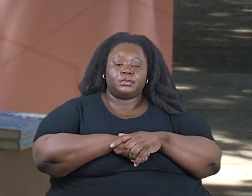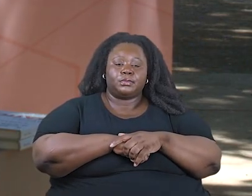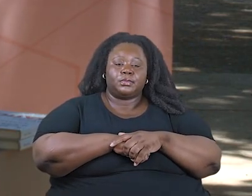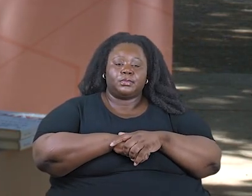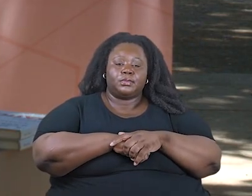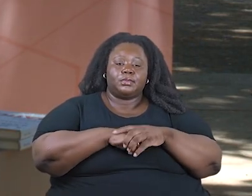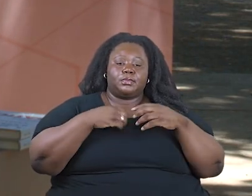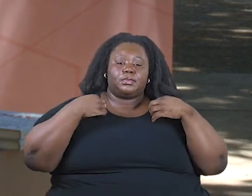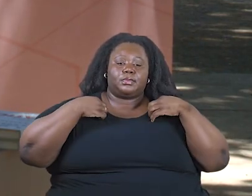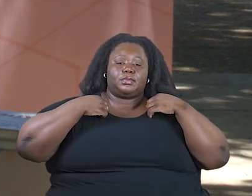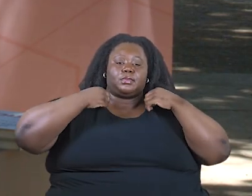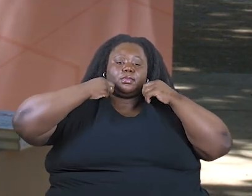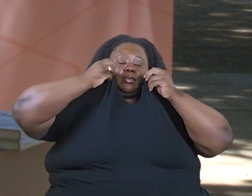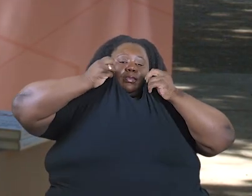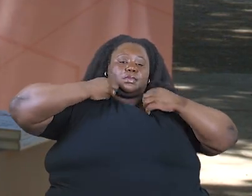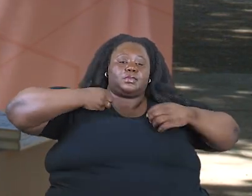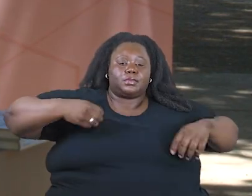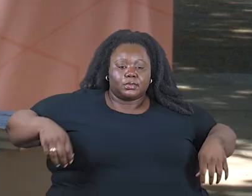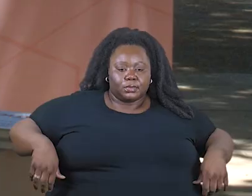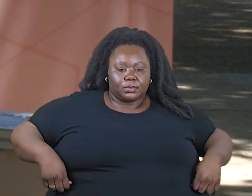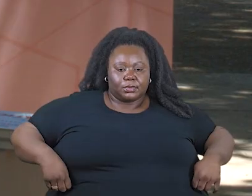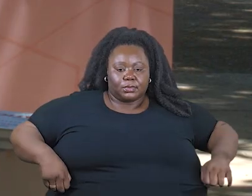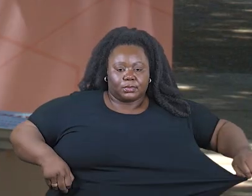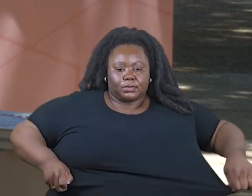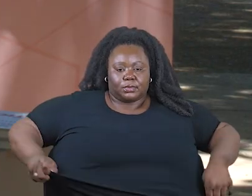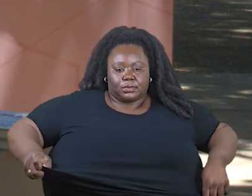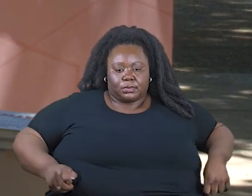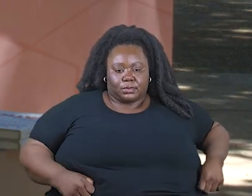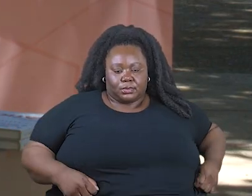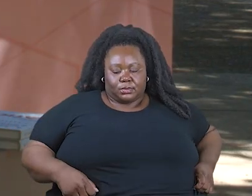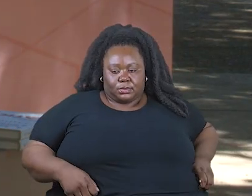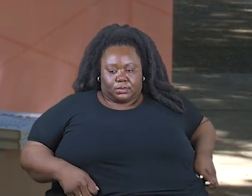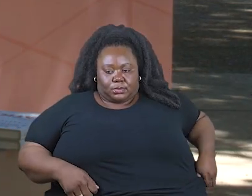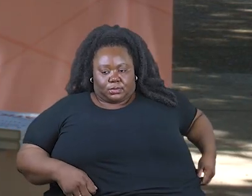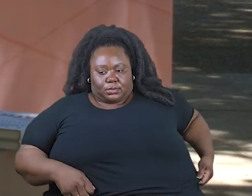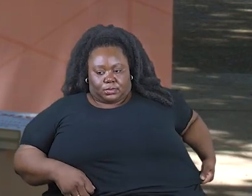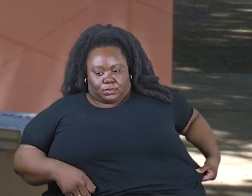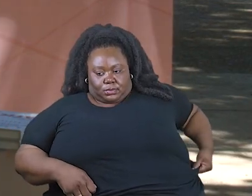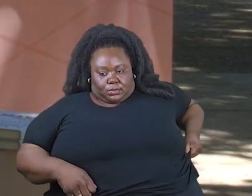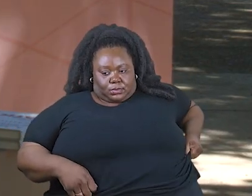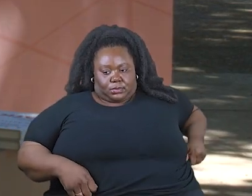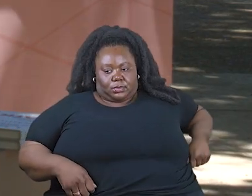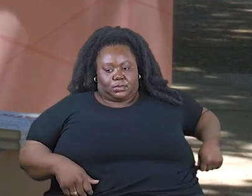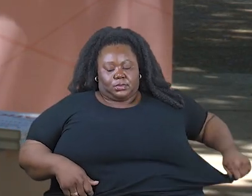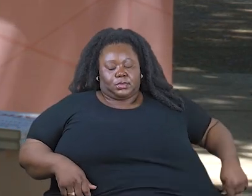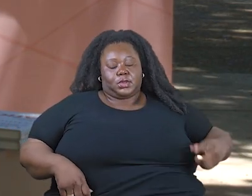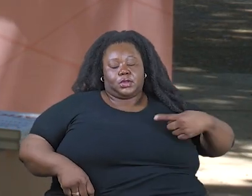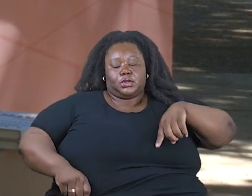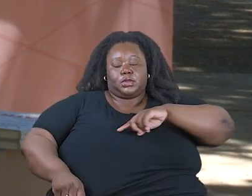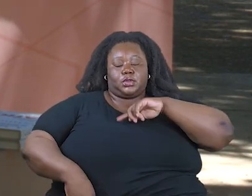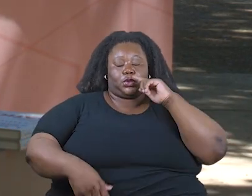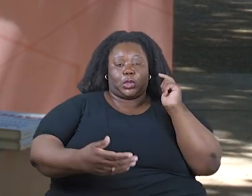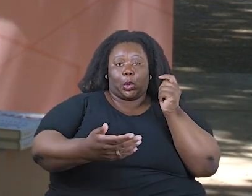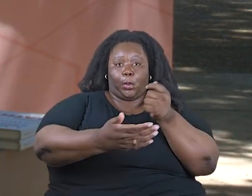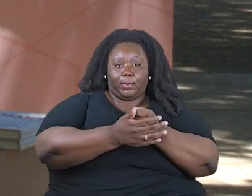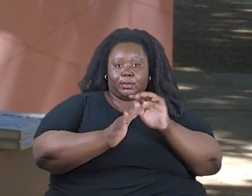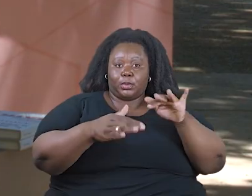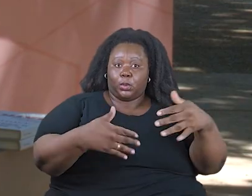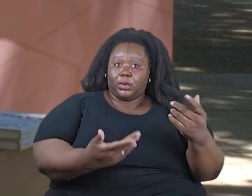Então a gente fez lá a compra. Quando foi montar essa exposição,